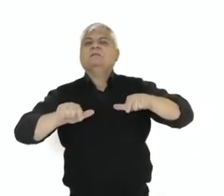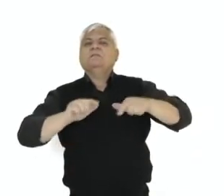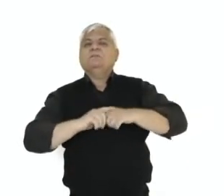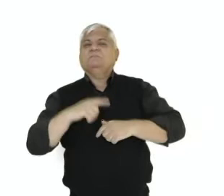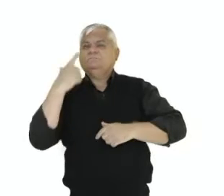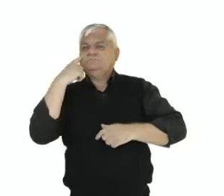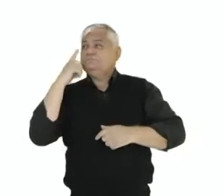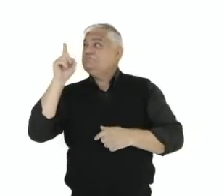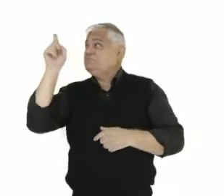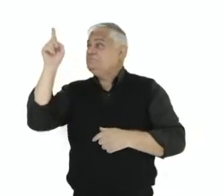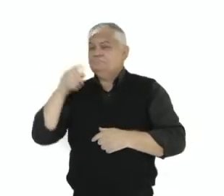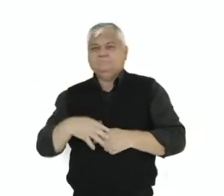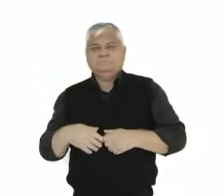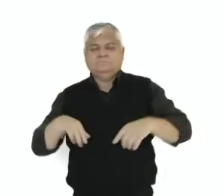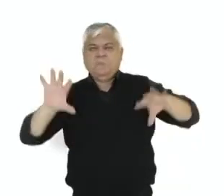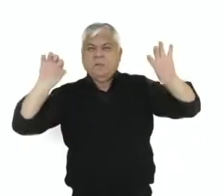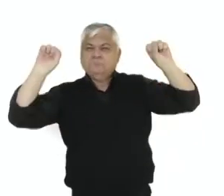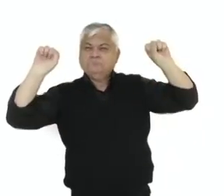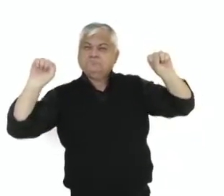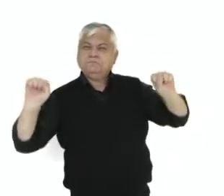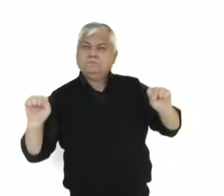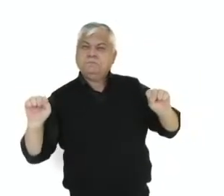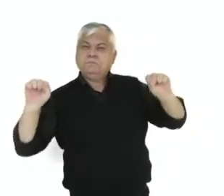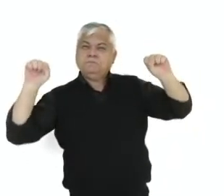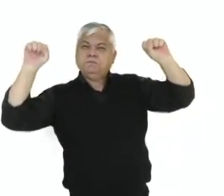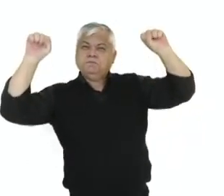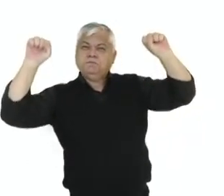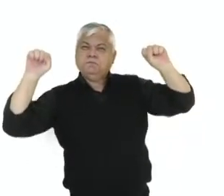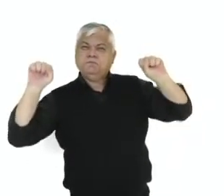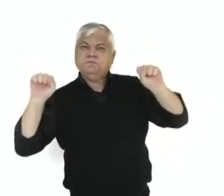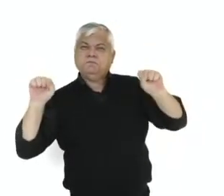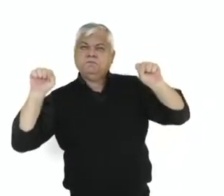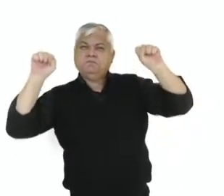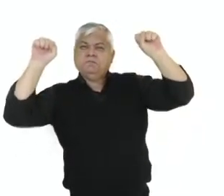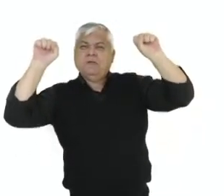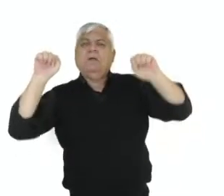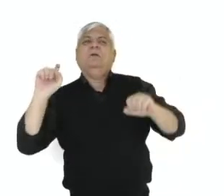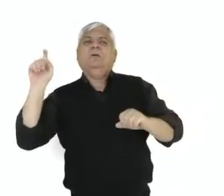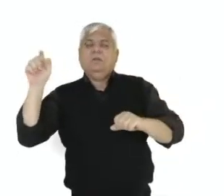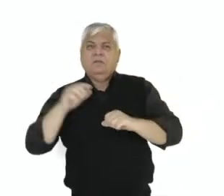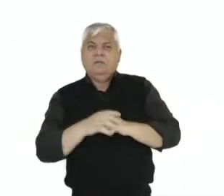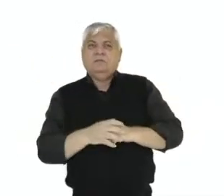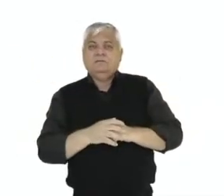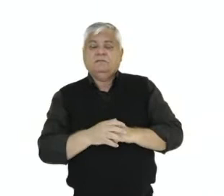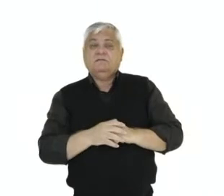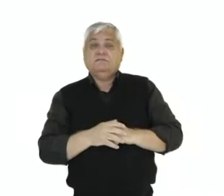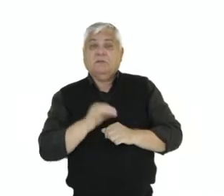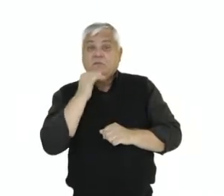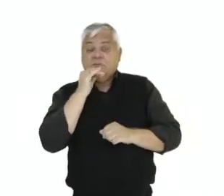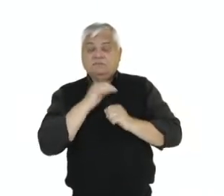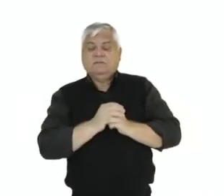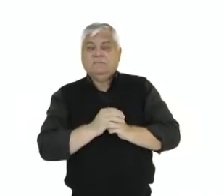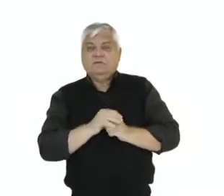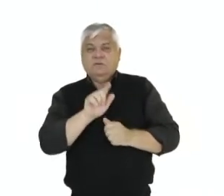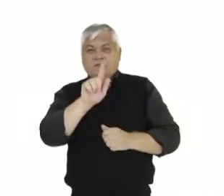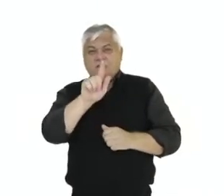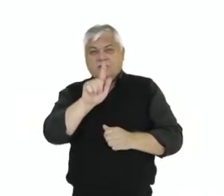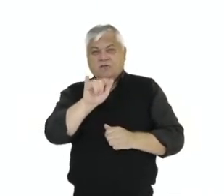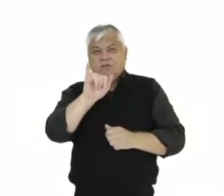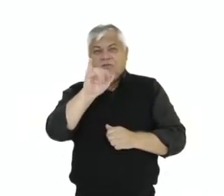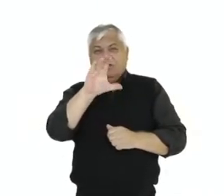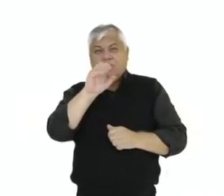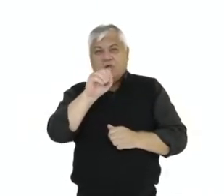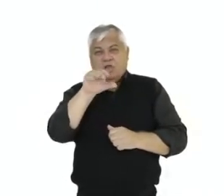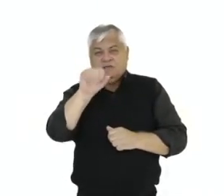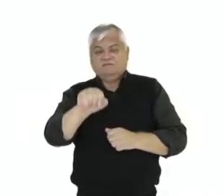ali levantando ali um peso gigantesco, né? Vejam, a energia armazenada nas moléculas de glicose é utilizada pelo animal